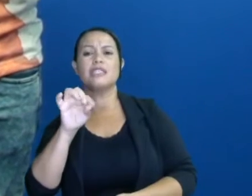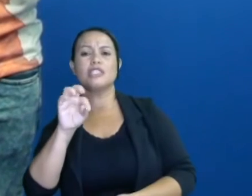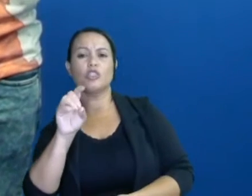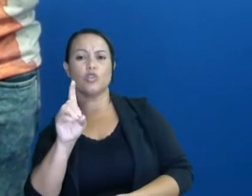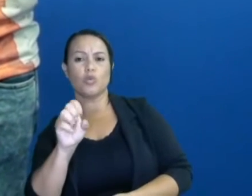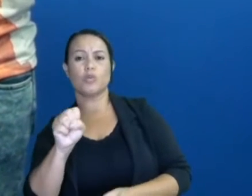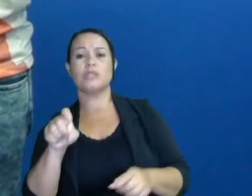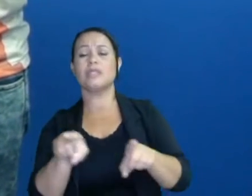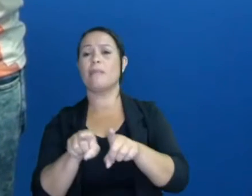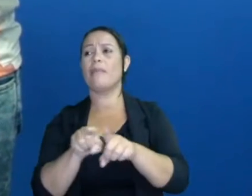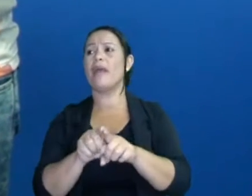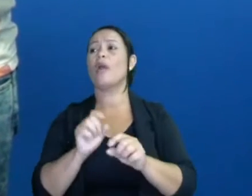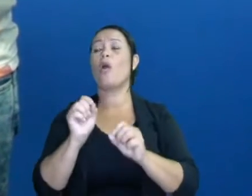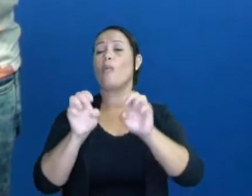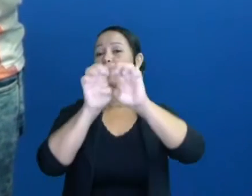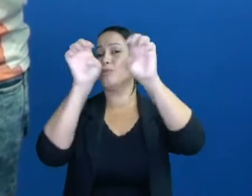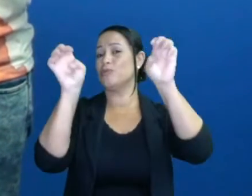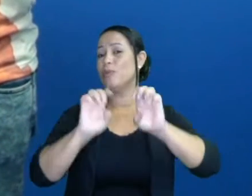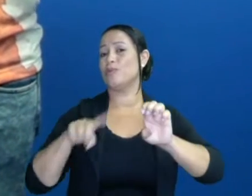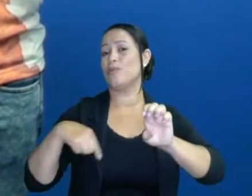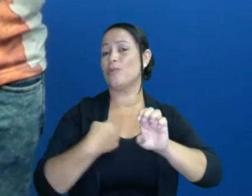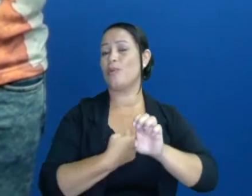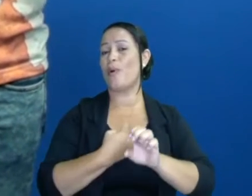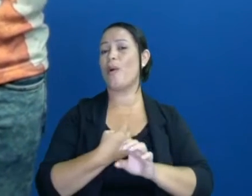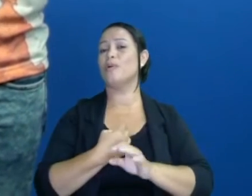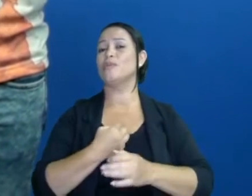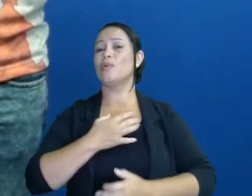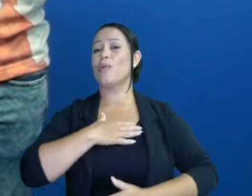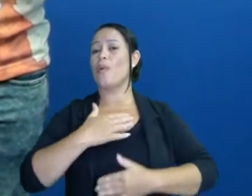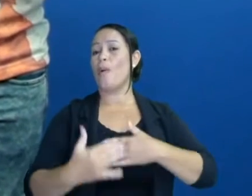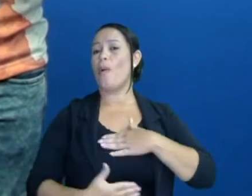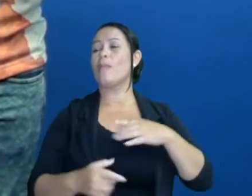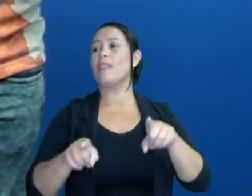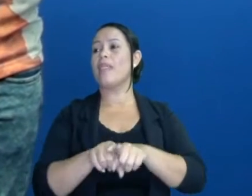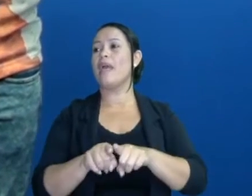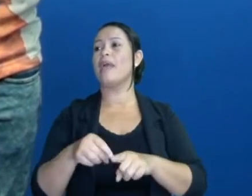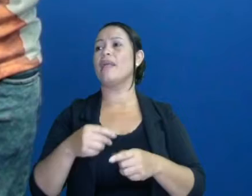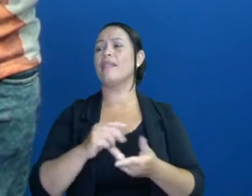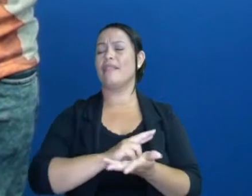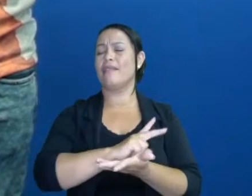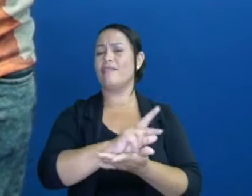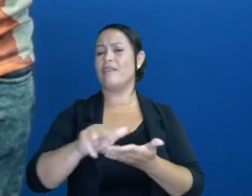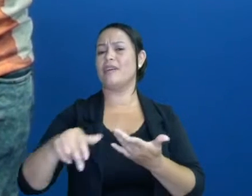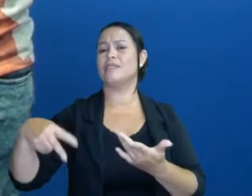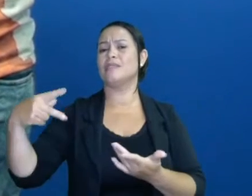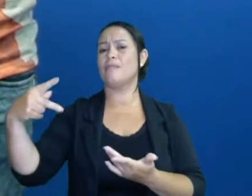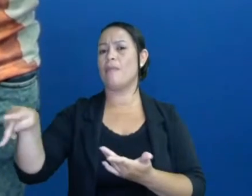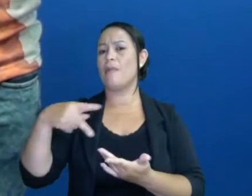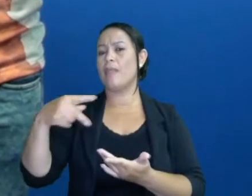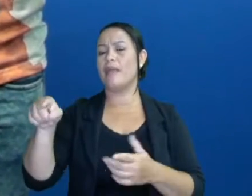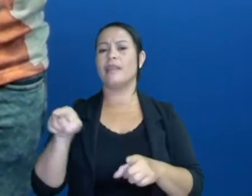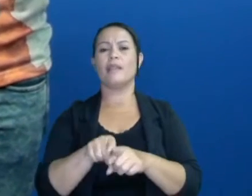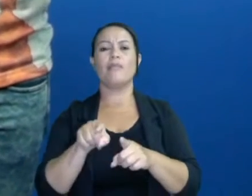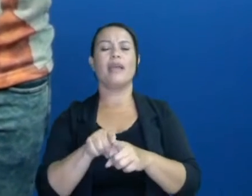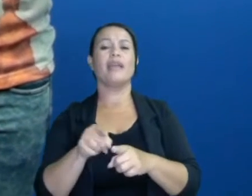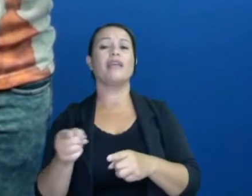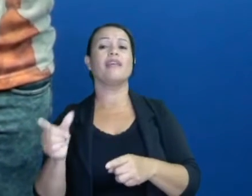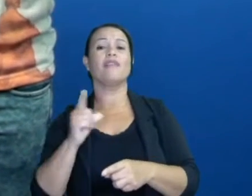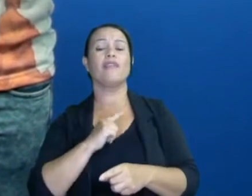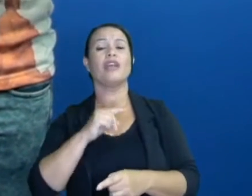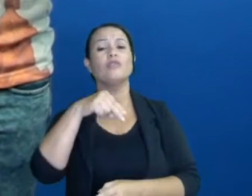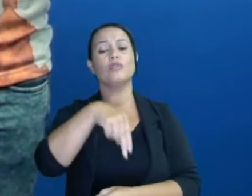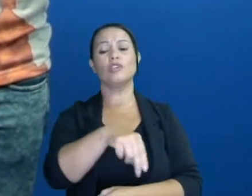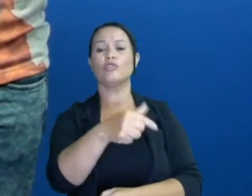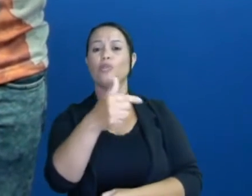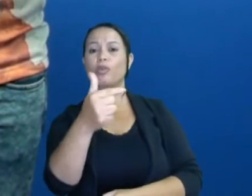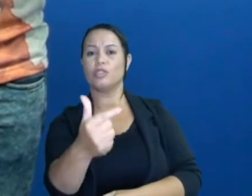que nossa estrutura, nosso organismo tem muitas proteínas que precisam, que vêm do nitrogênio, que